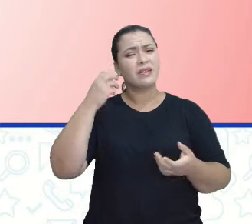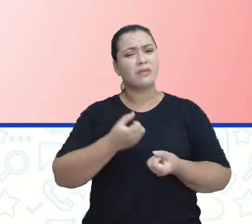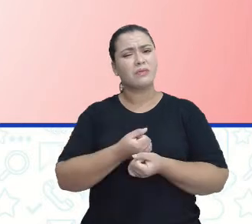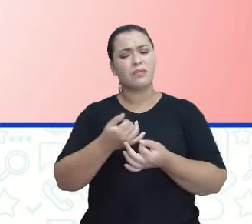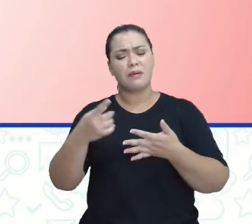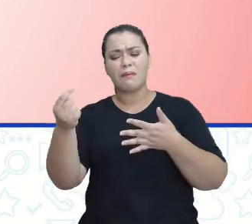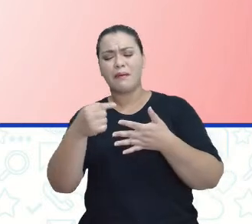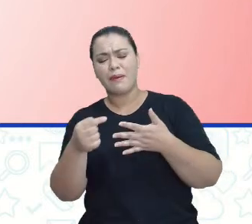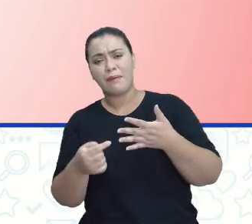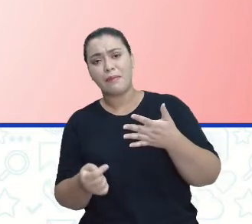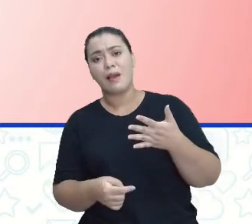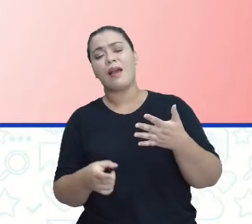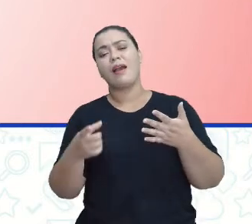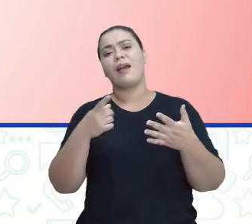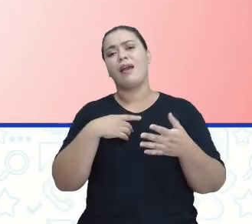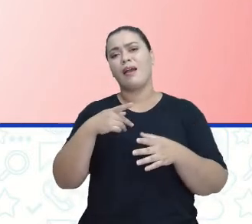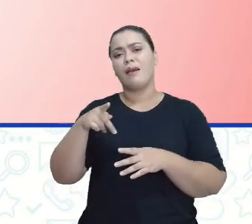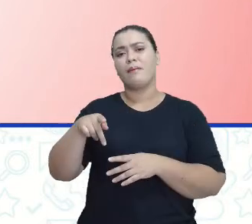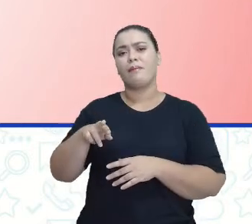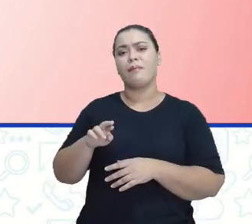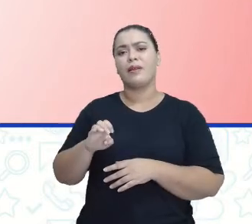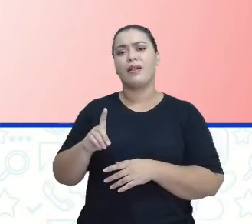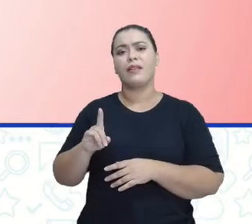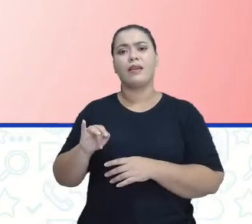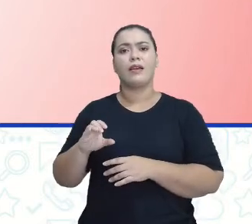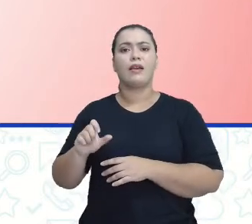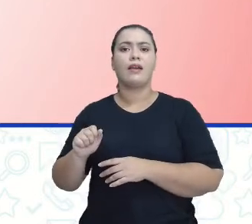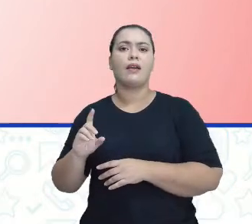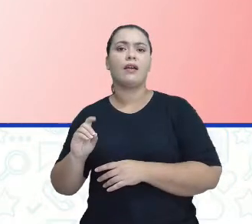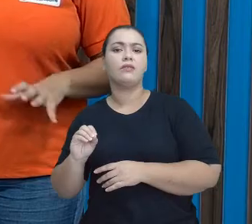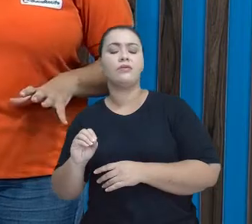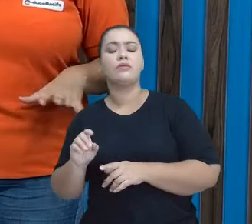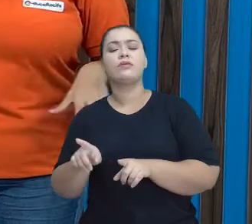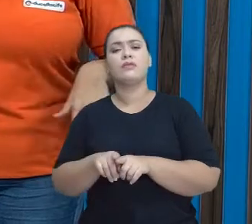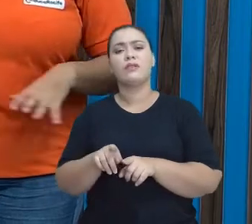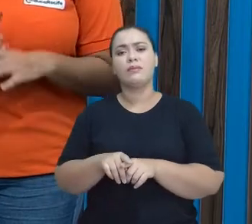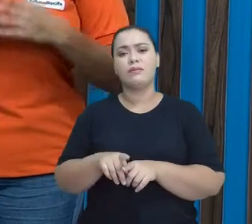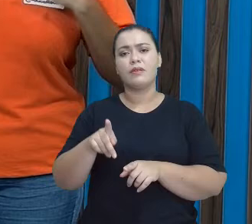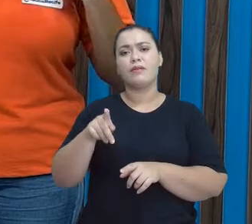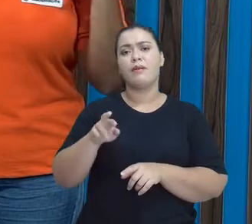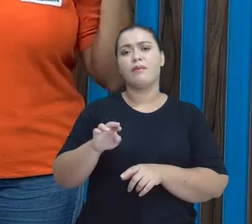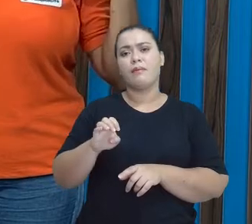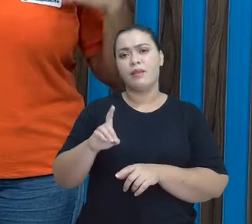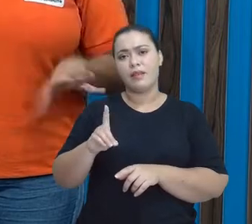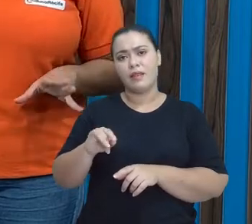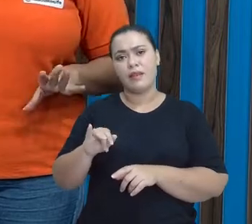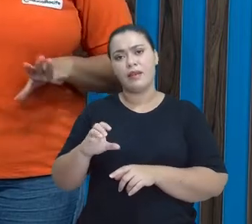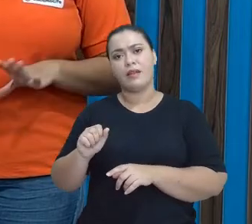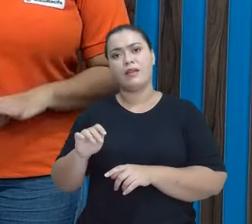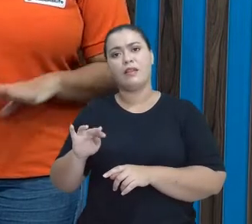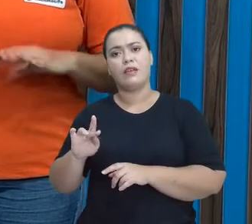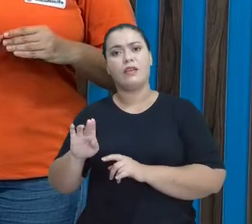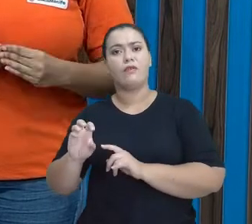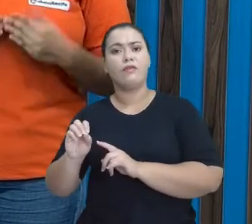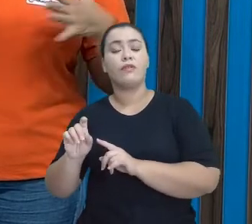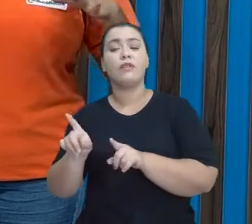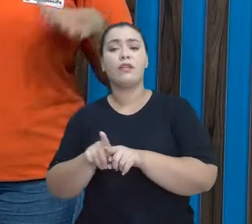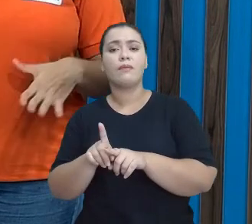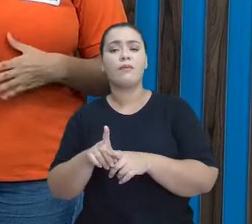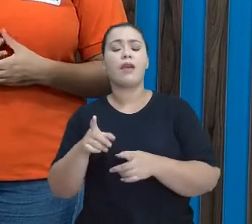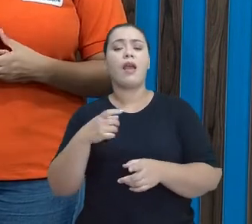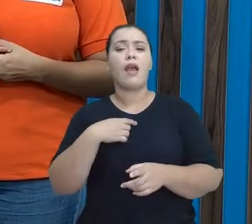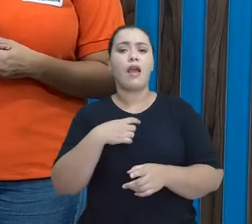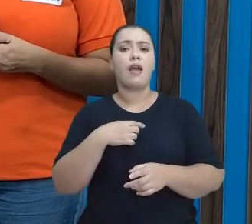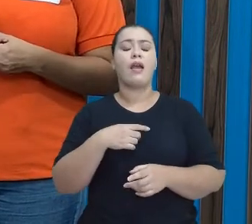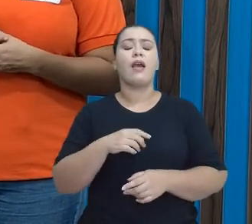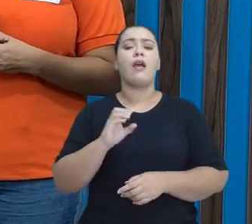É predicado, é predicativo, é objeto, é complemento verbal. Mas vamos com